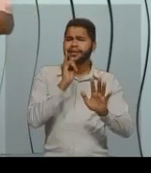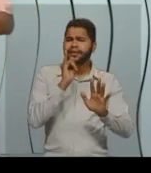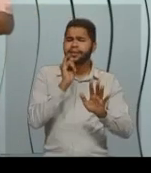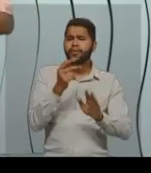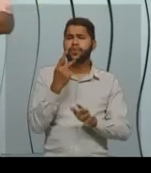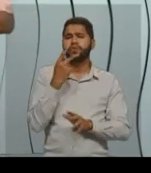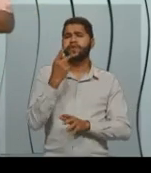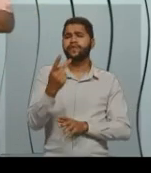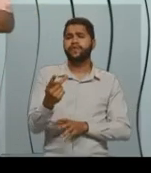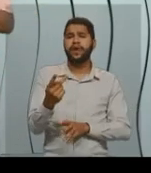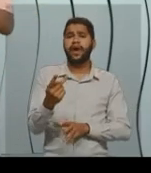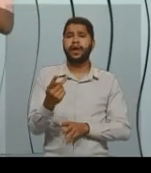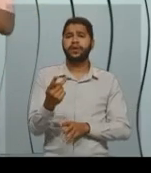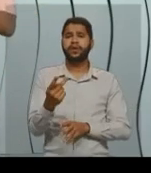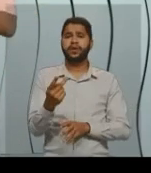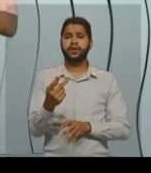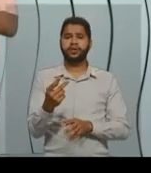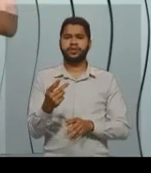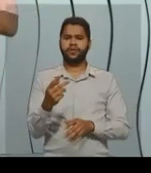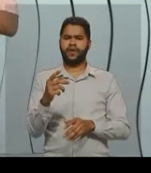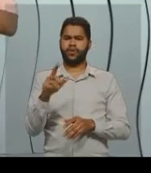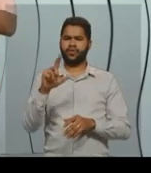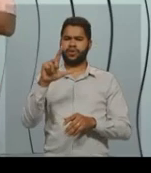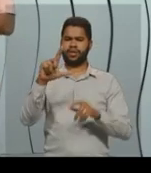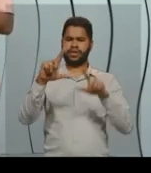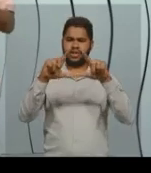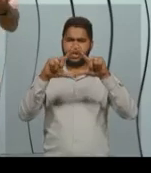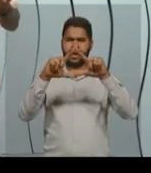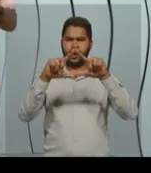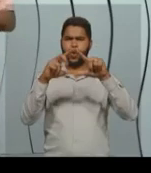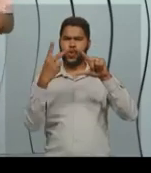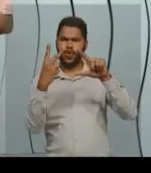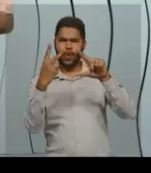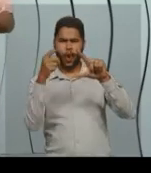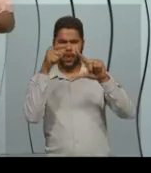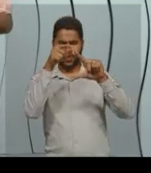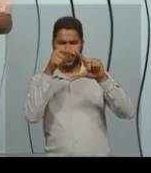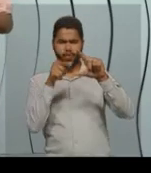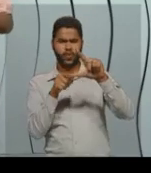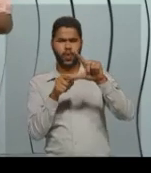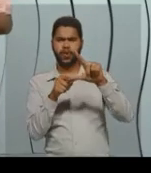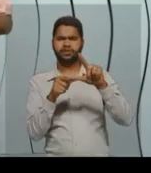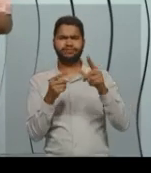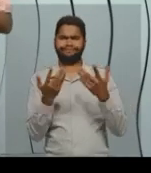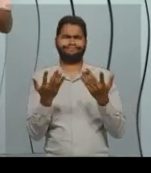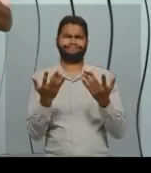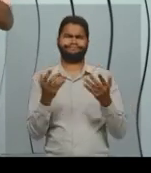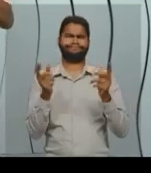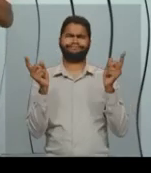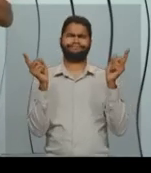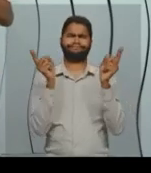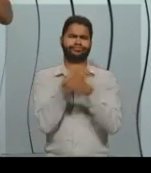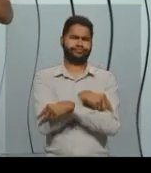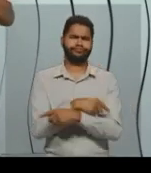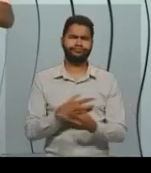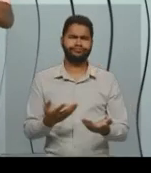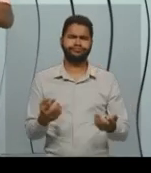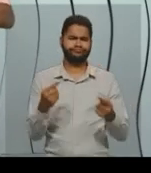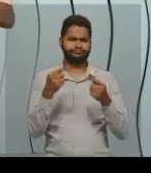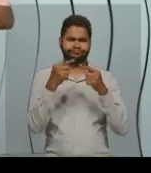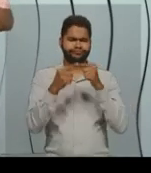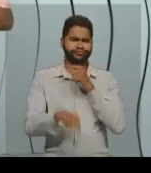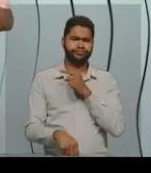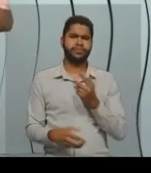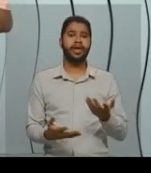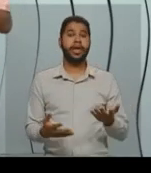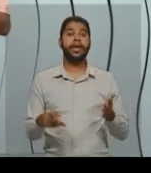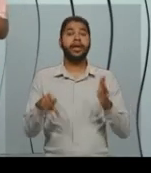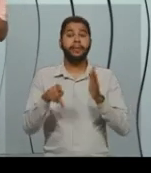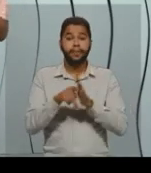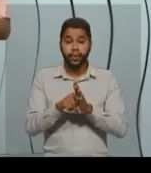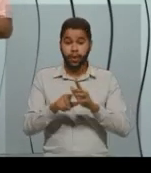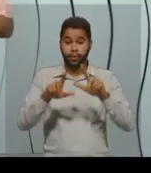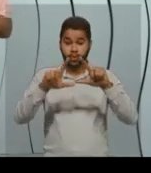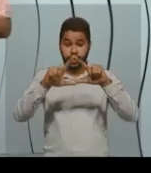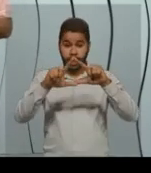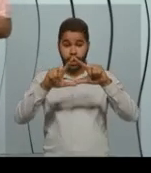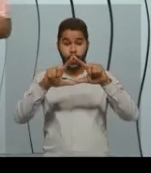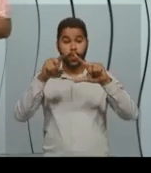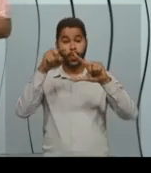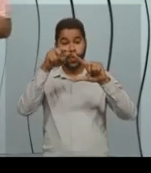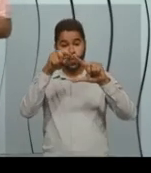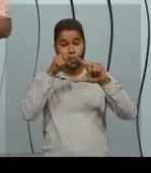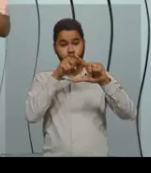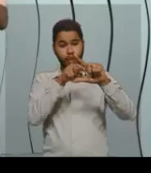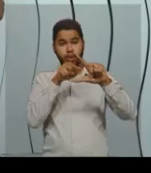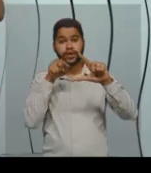falo que o triângulo ele tem dois lados, aí eu entrei em contradição, porque faz parte da essência do triângulo a ideia de